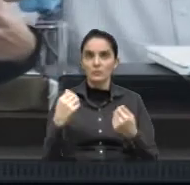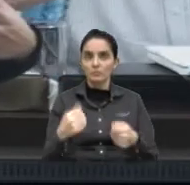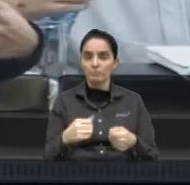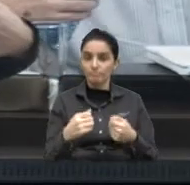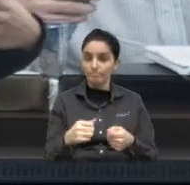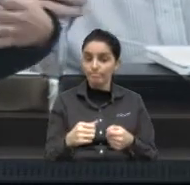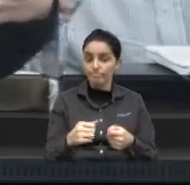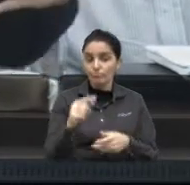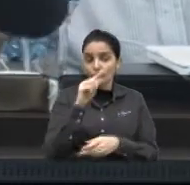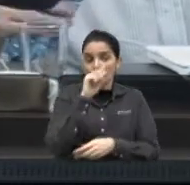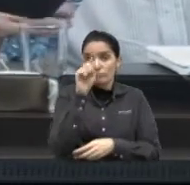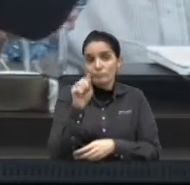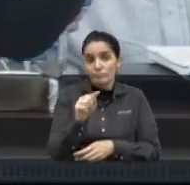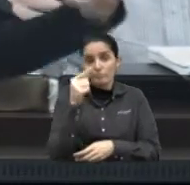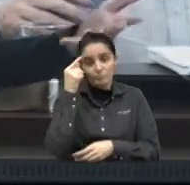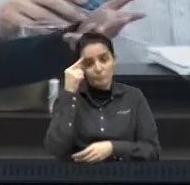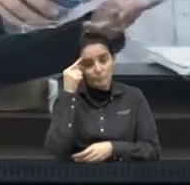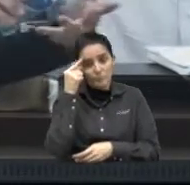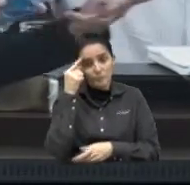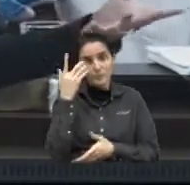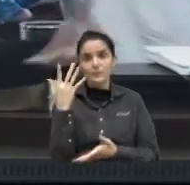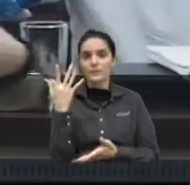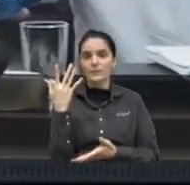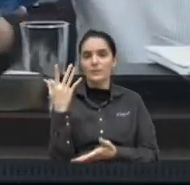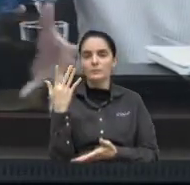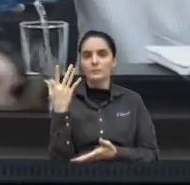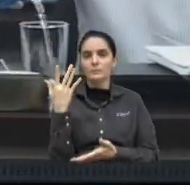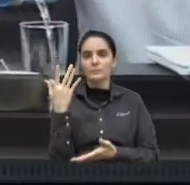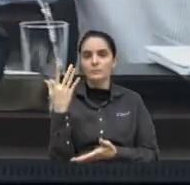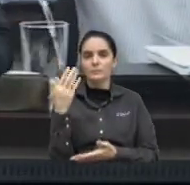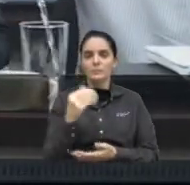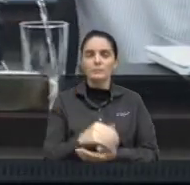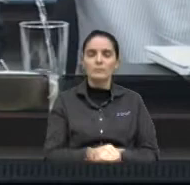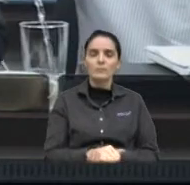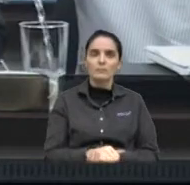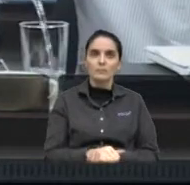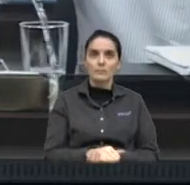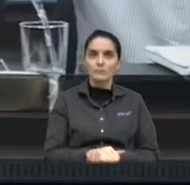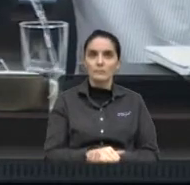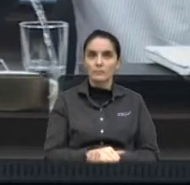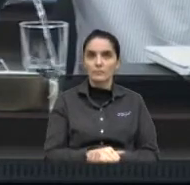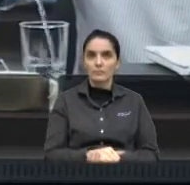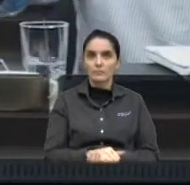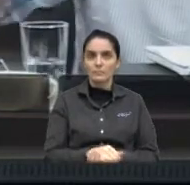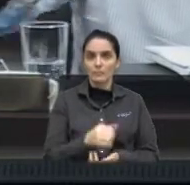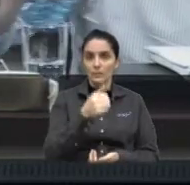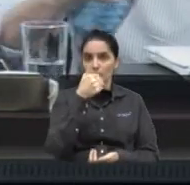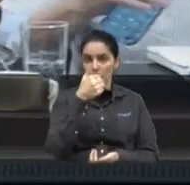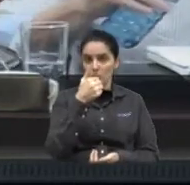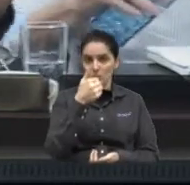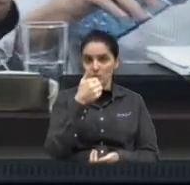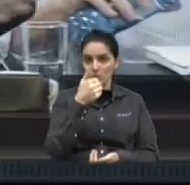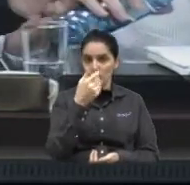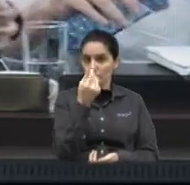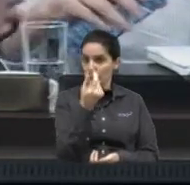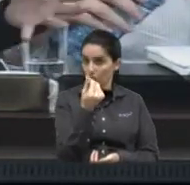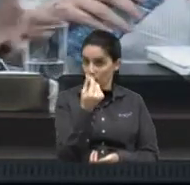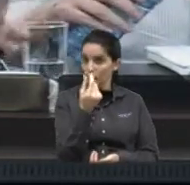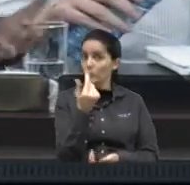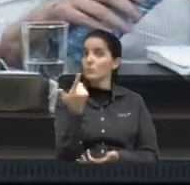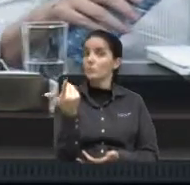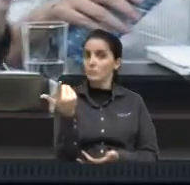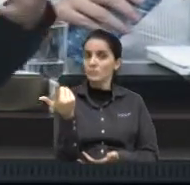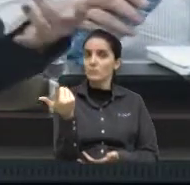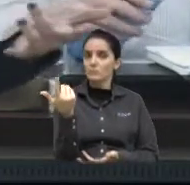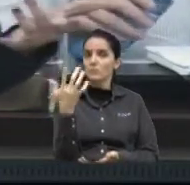que creio que todos os colegas tem passado freqüentemente uma questão do custo as pessoas